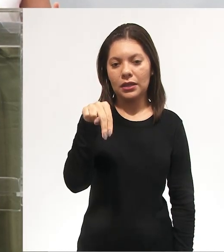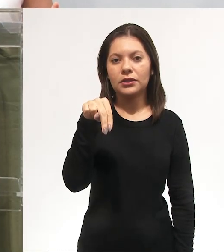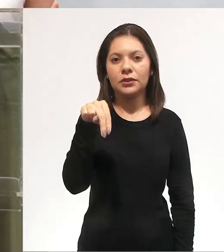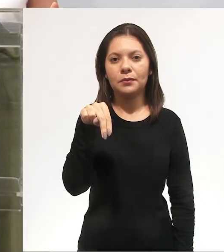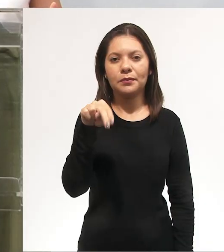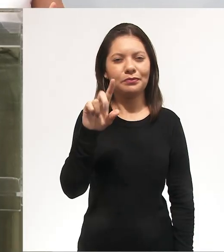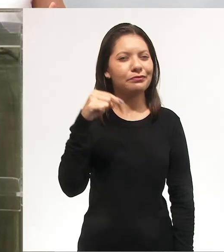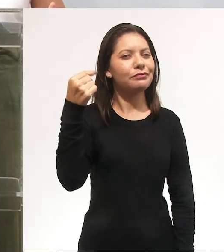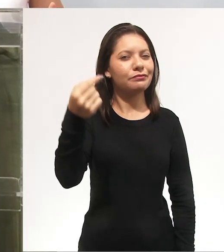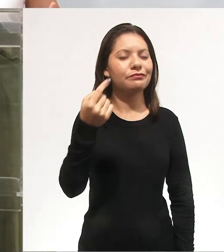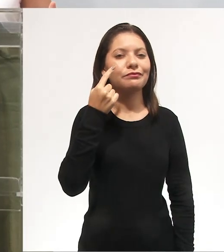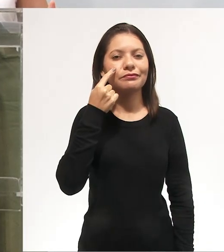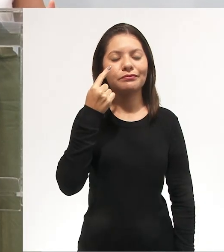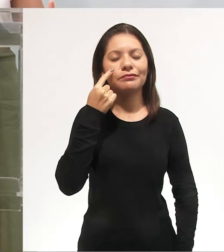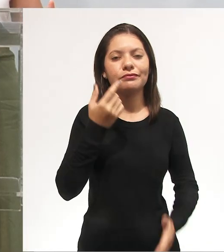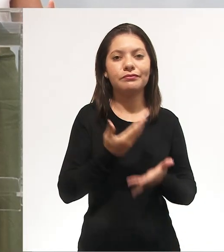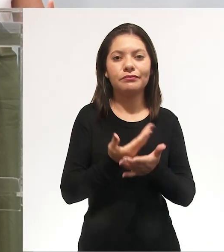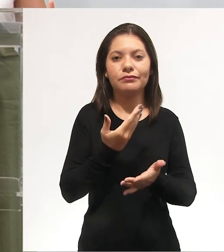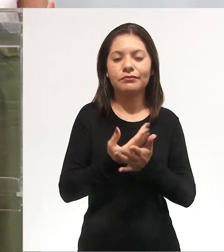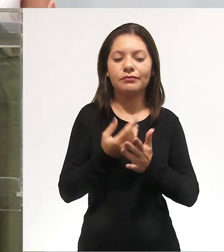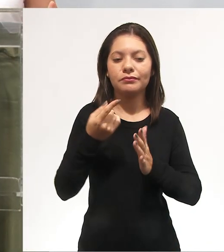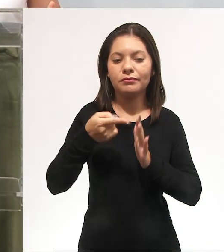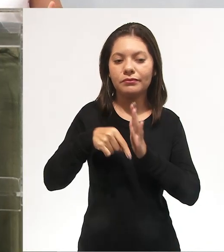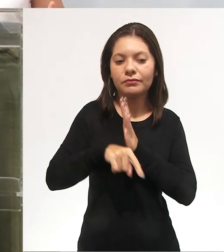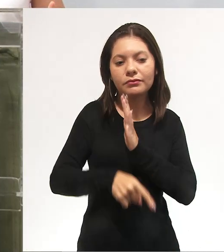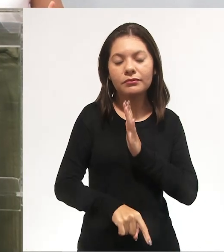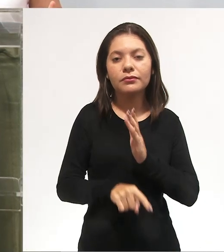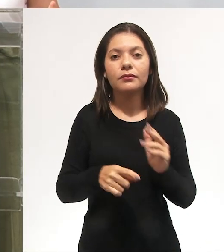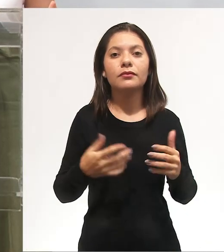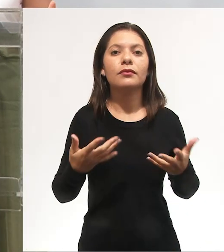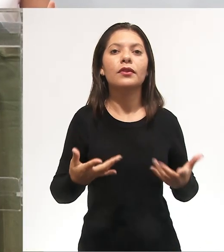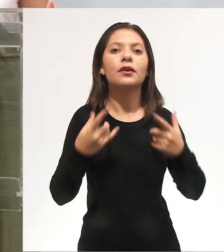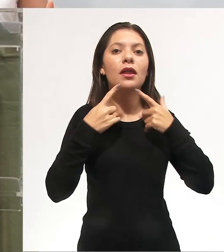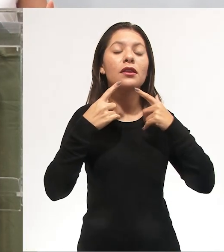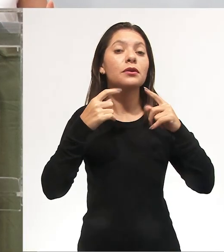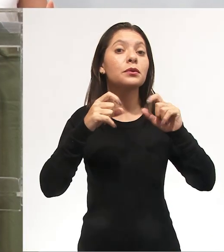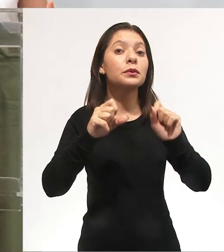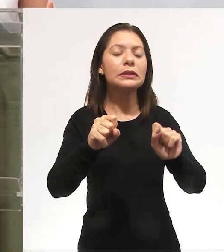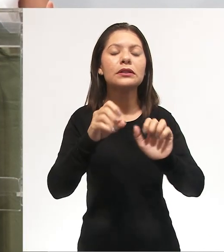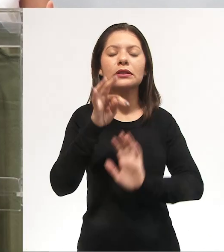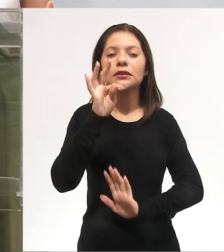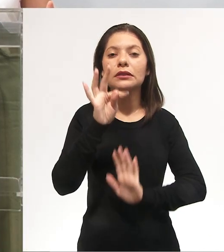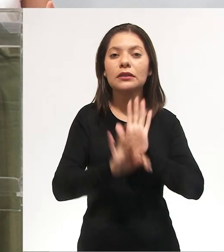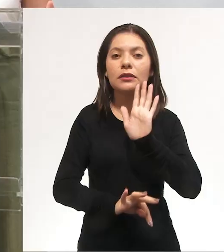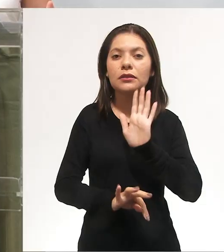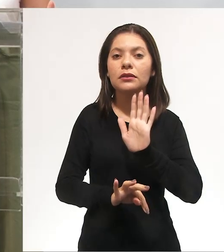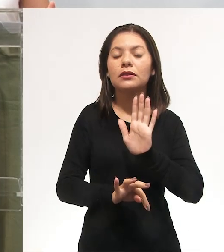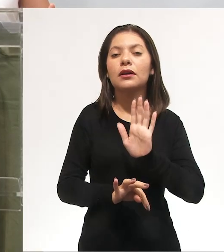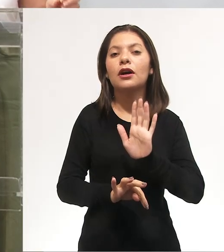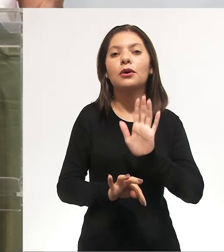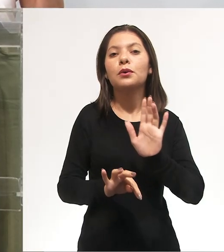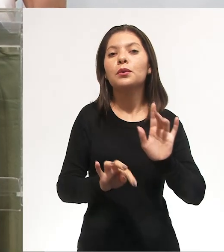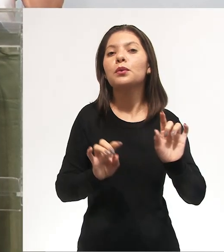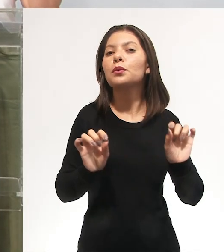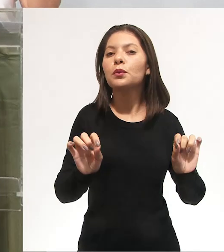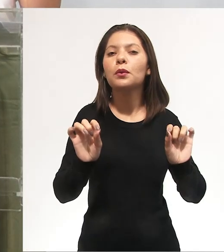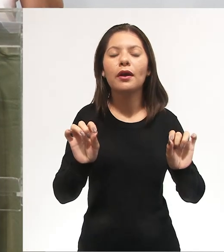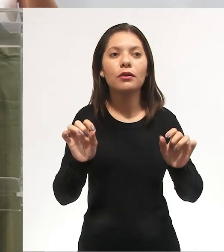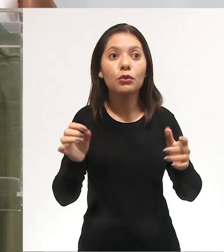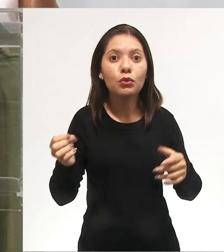que nós vamos ver mais para frente. Então, com a linguística textual, veio uma